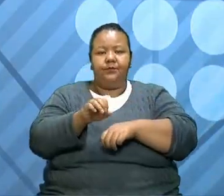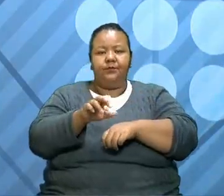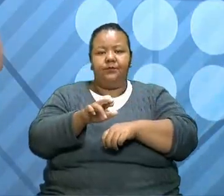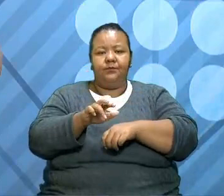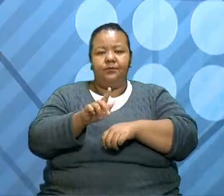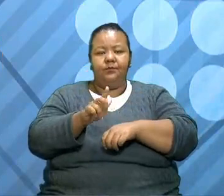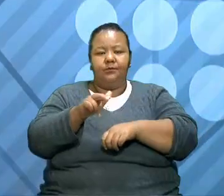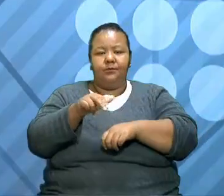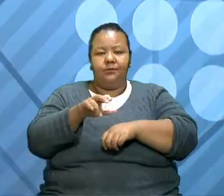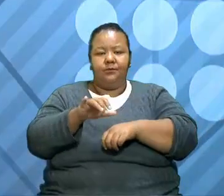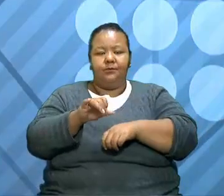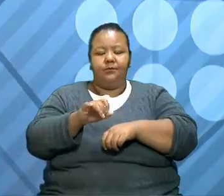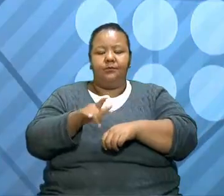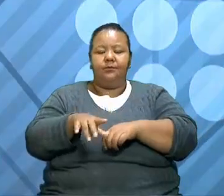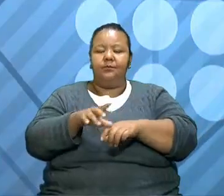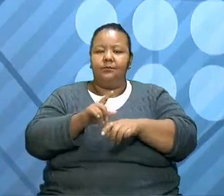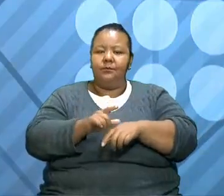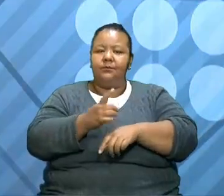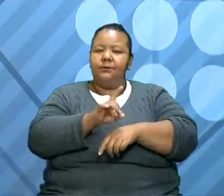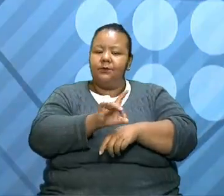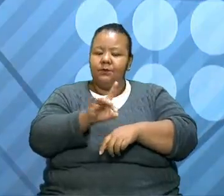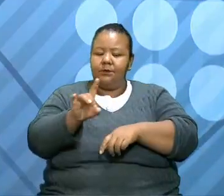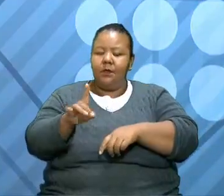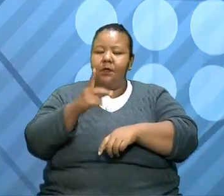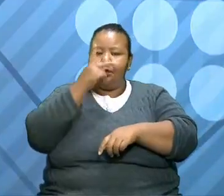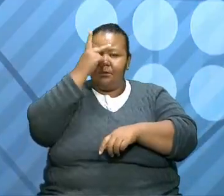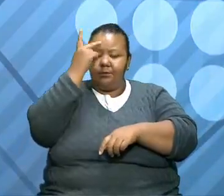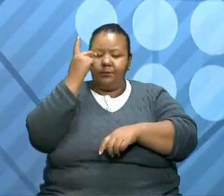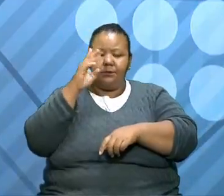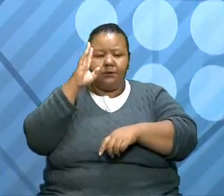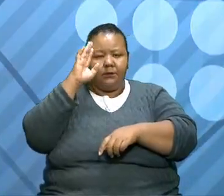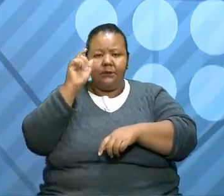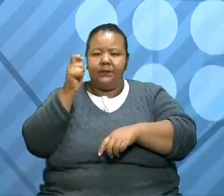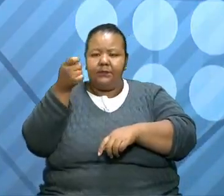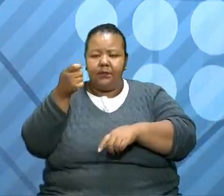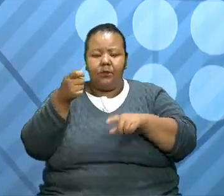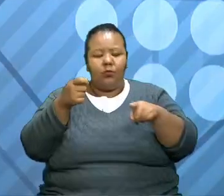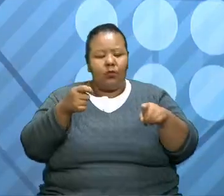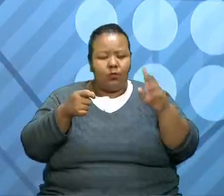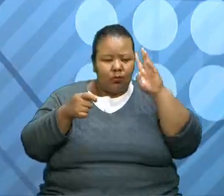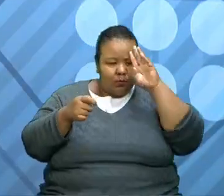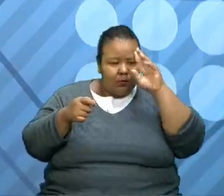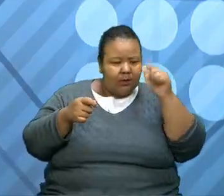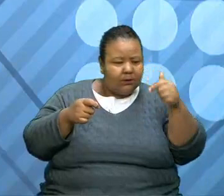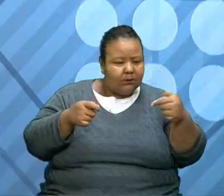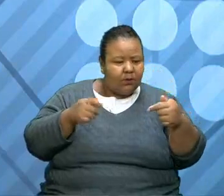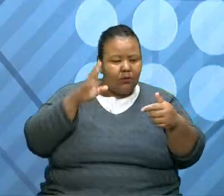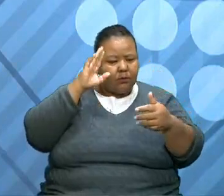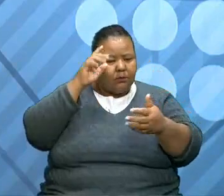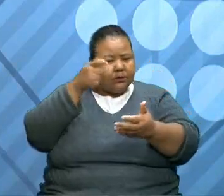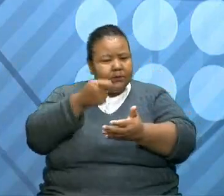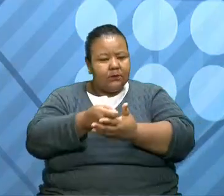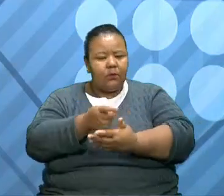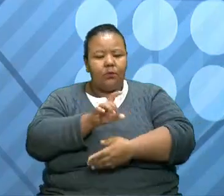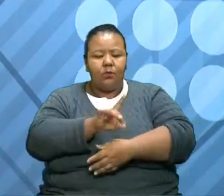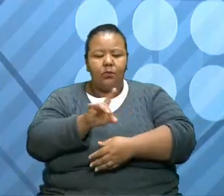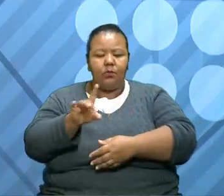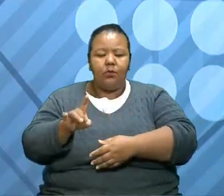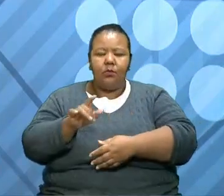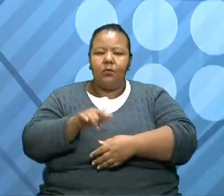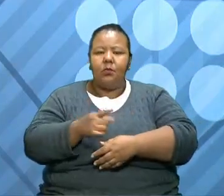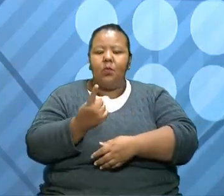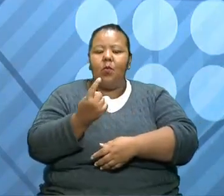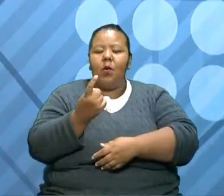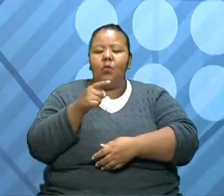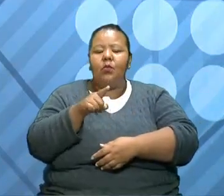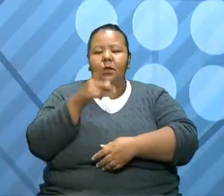ela é toda descentralizada, dependendo de um que vai tomar a decisão, dependendo do outro, e assim sucessivamente. Eu não tenho uma única